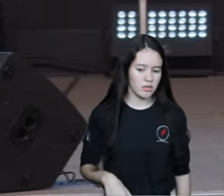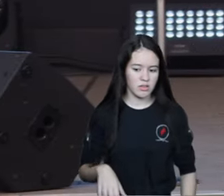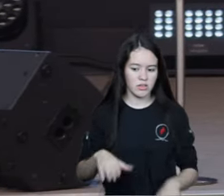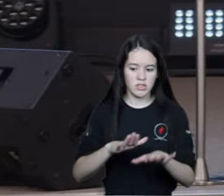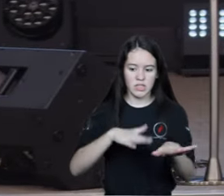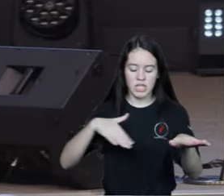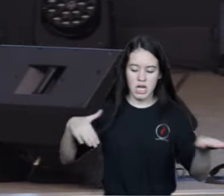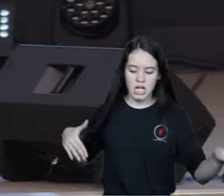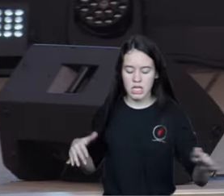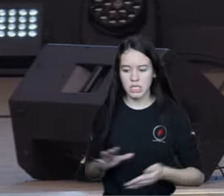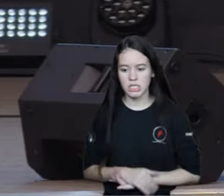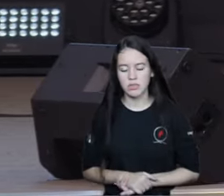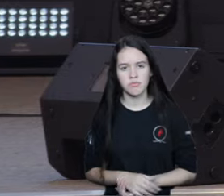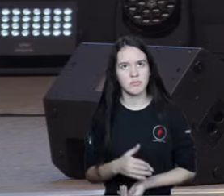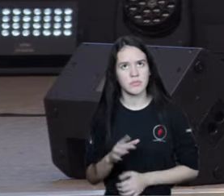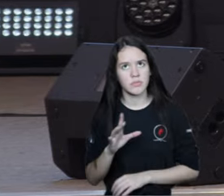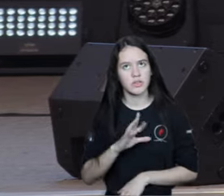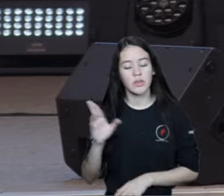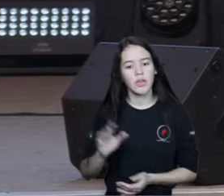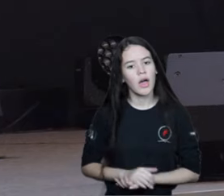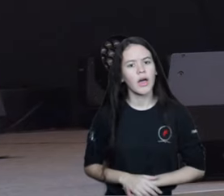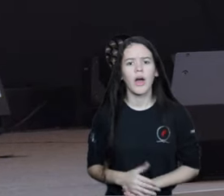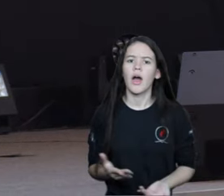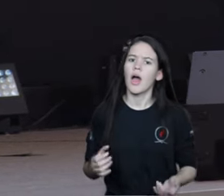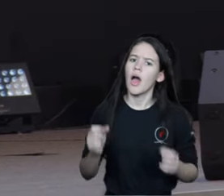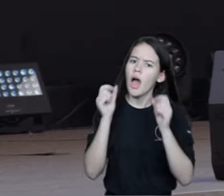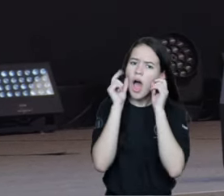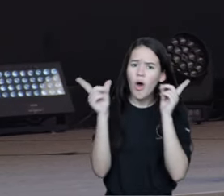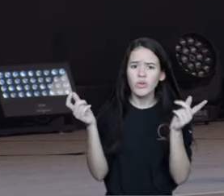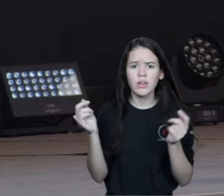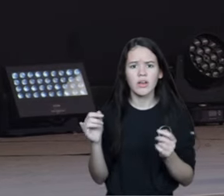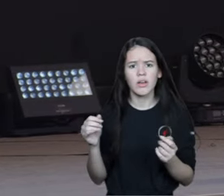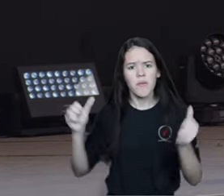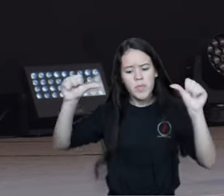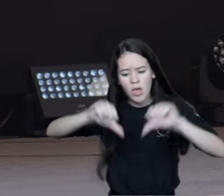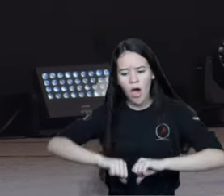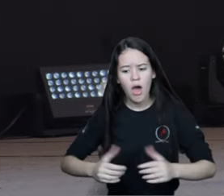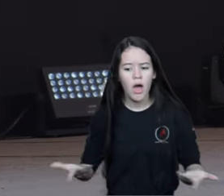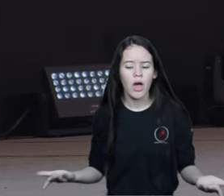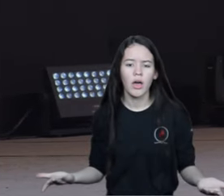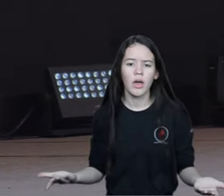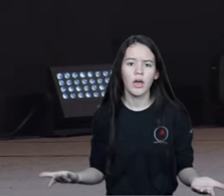maldito nossa conta rapaz na pior